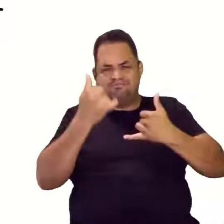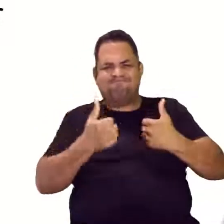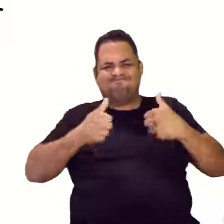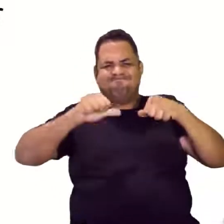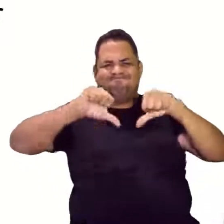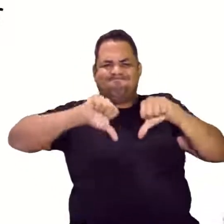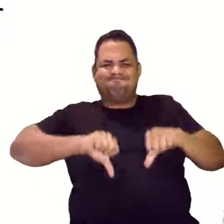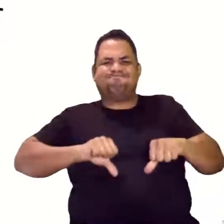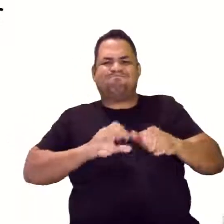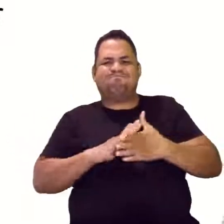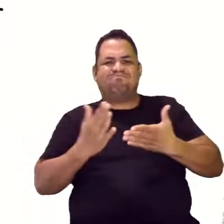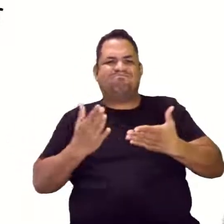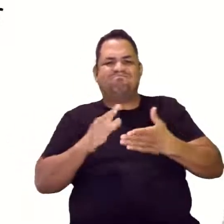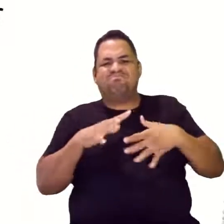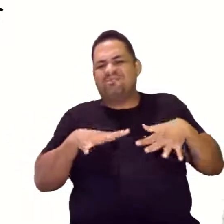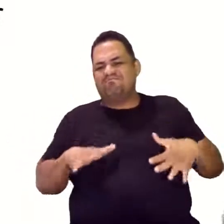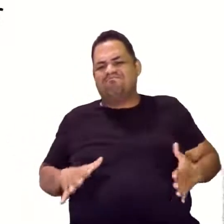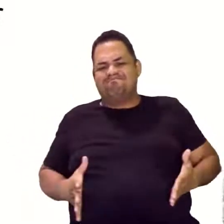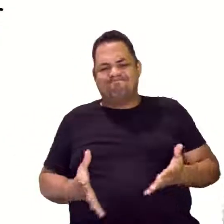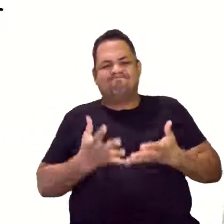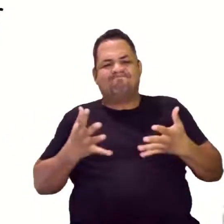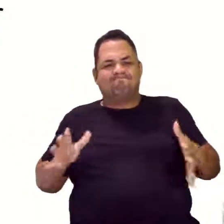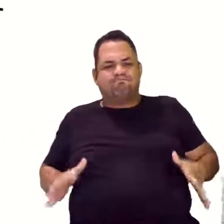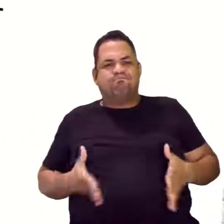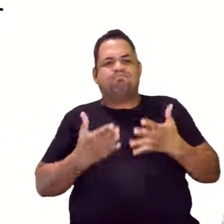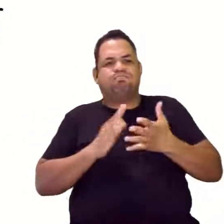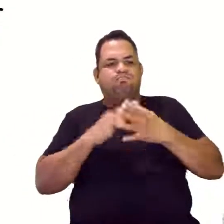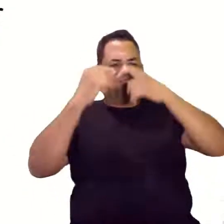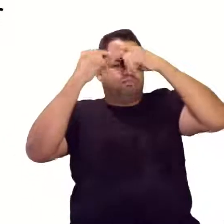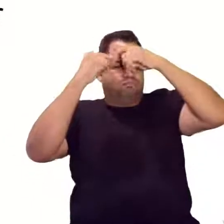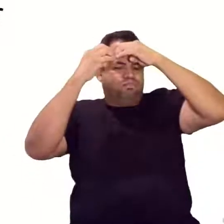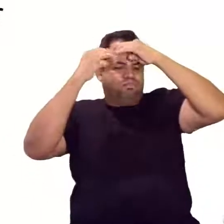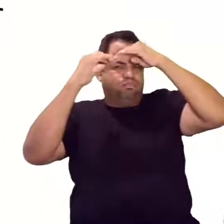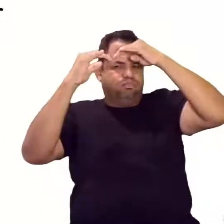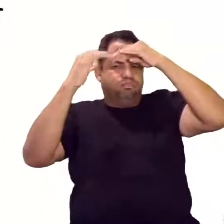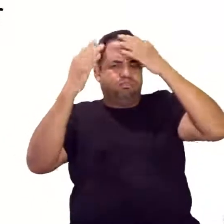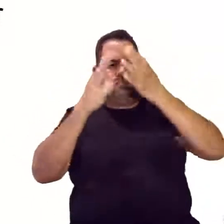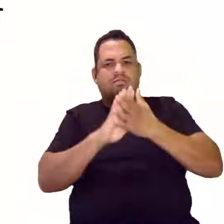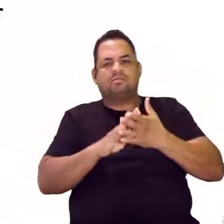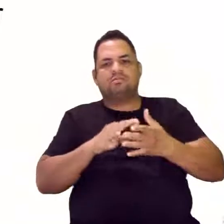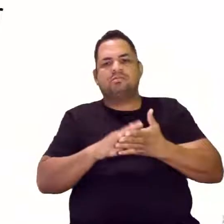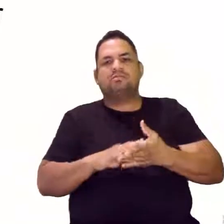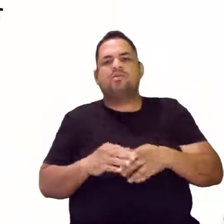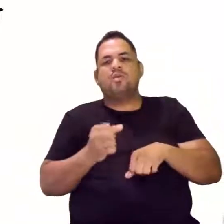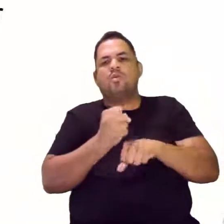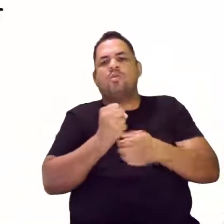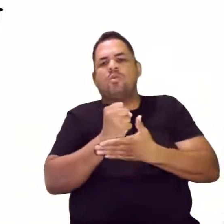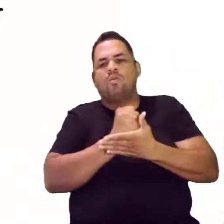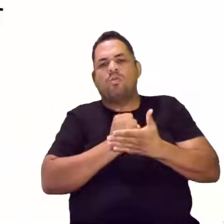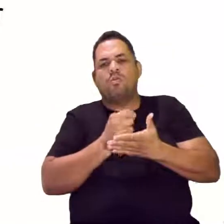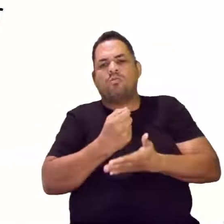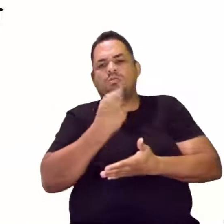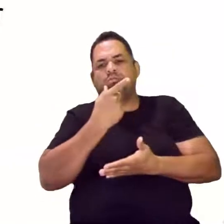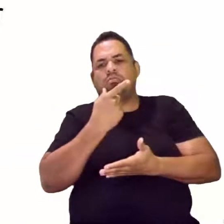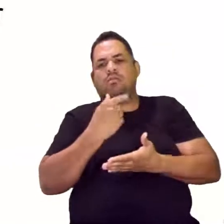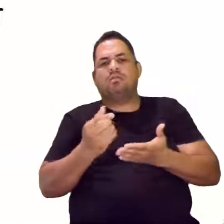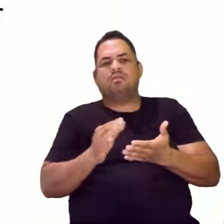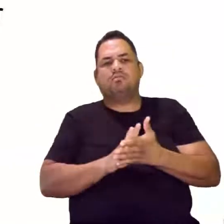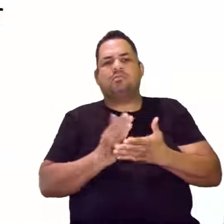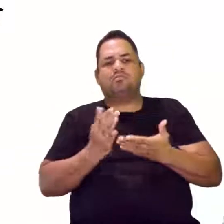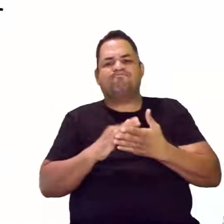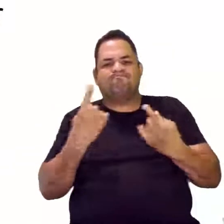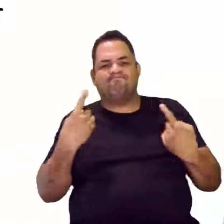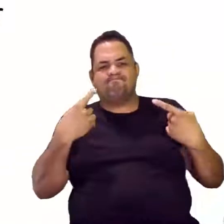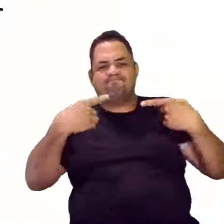não respondem bem aos estímulos dos neurotransmissores. Os remédios que combatem a depressão têm